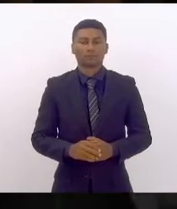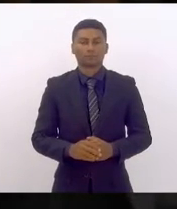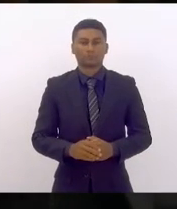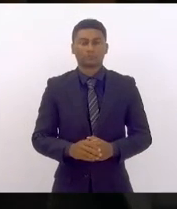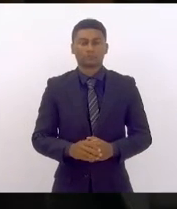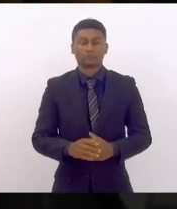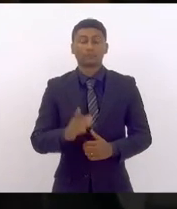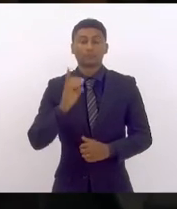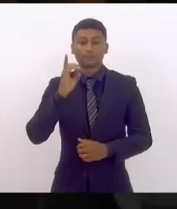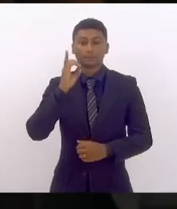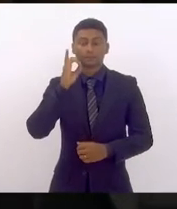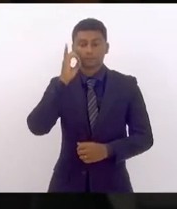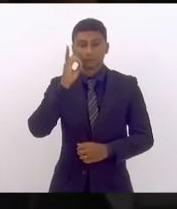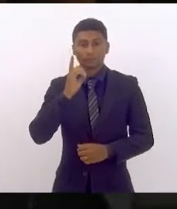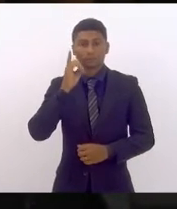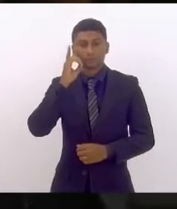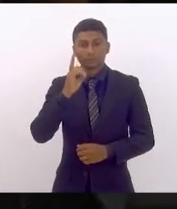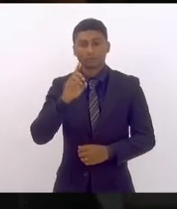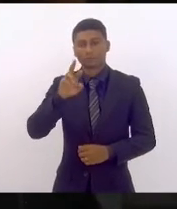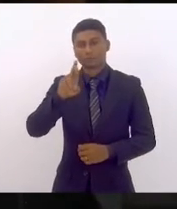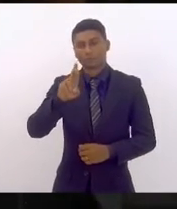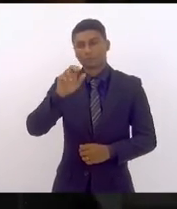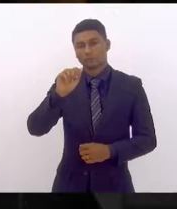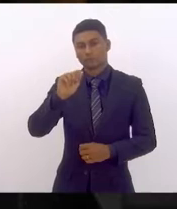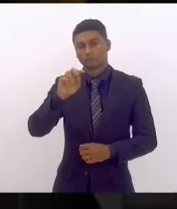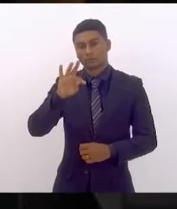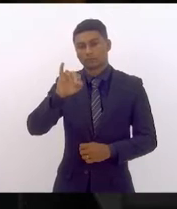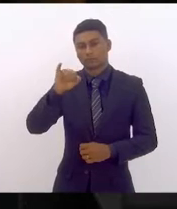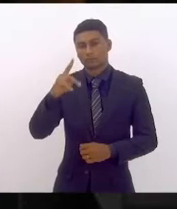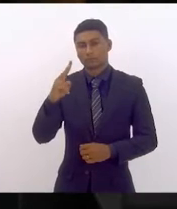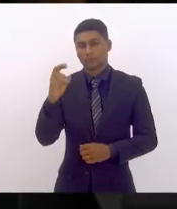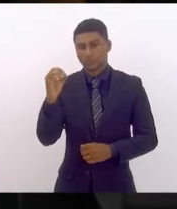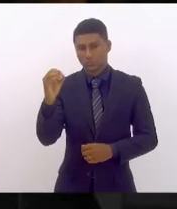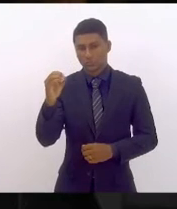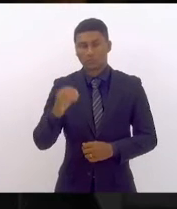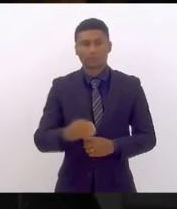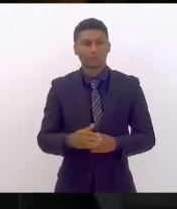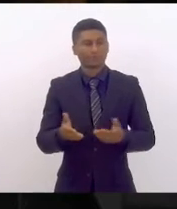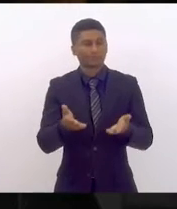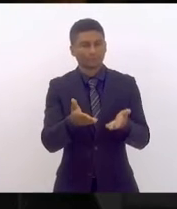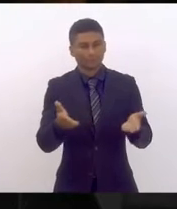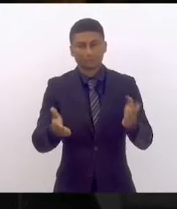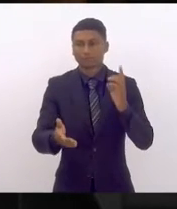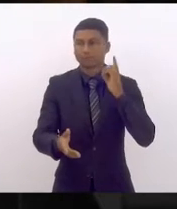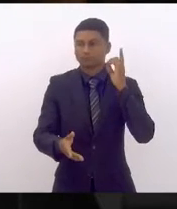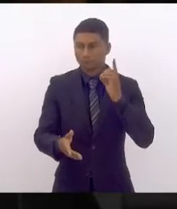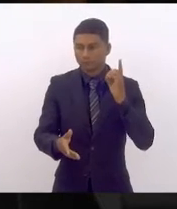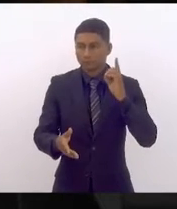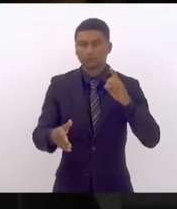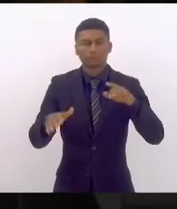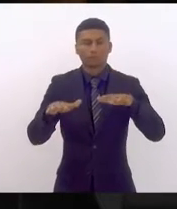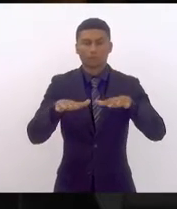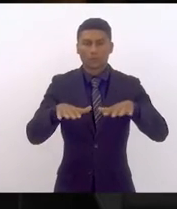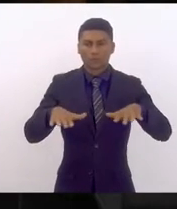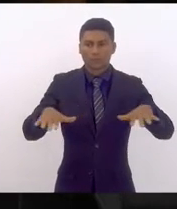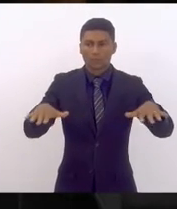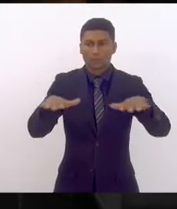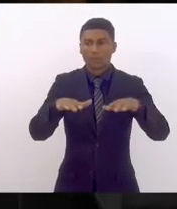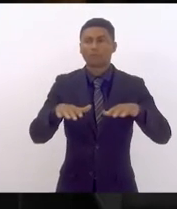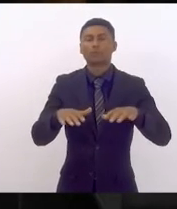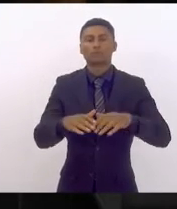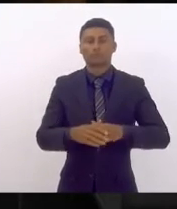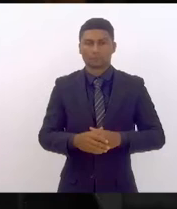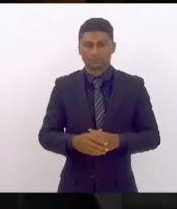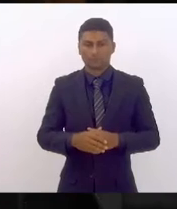Deputado Ratinho senhoras e senhores deputados que nos assistem de